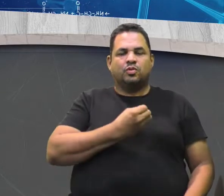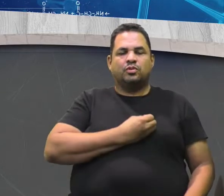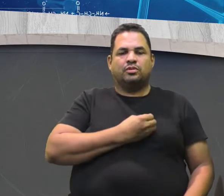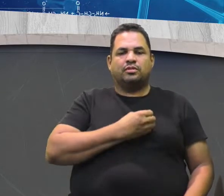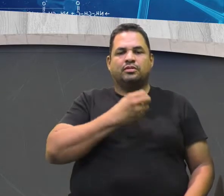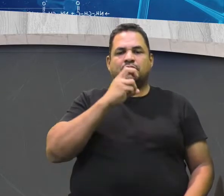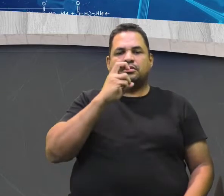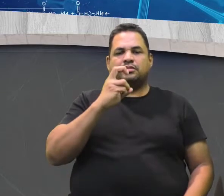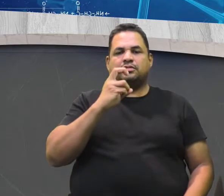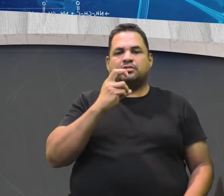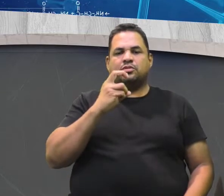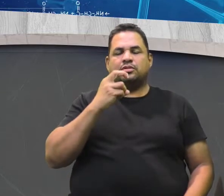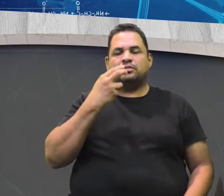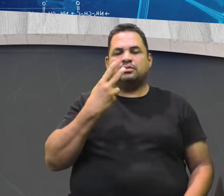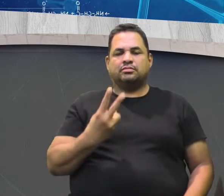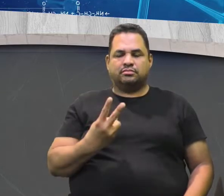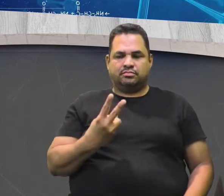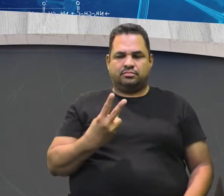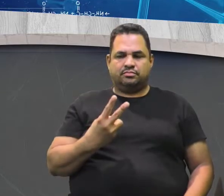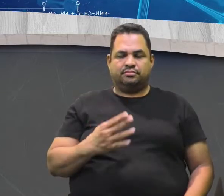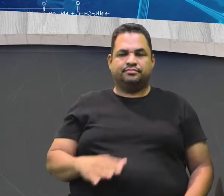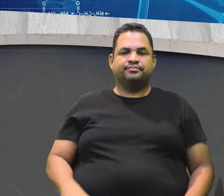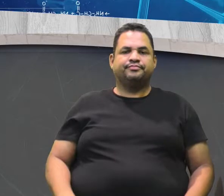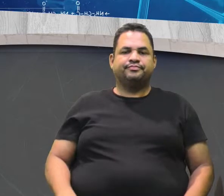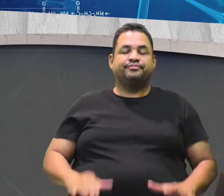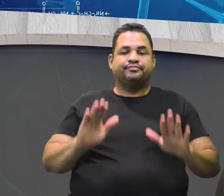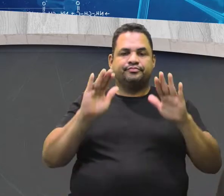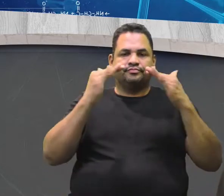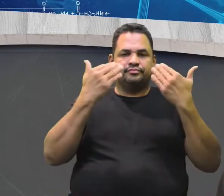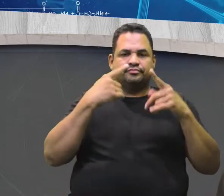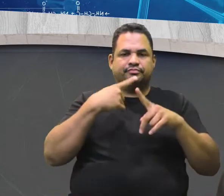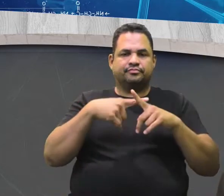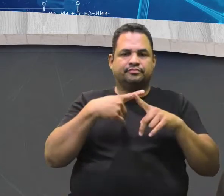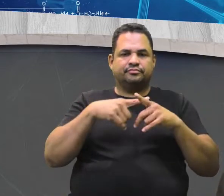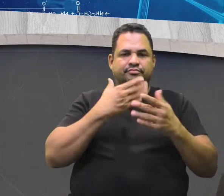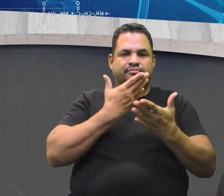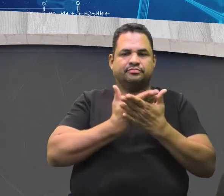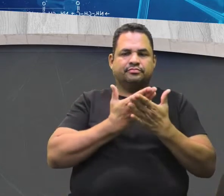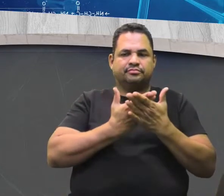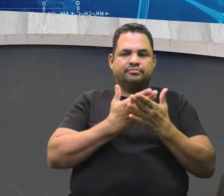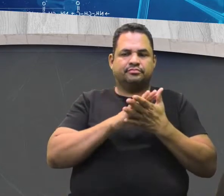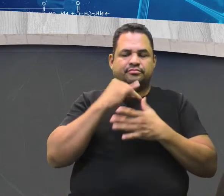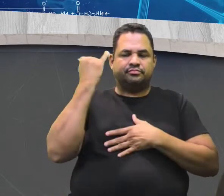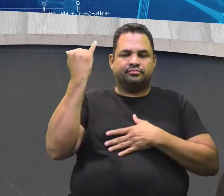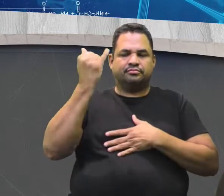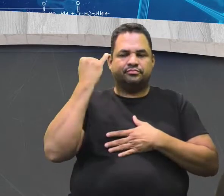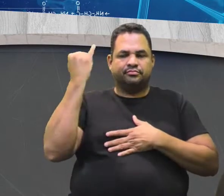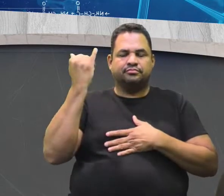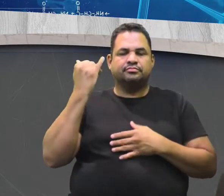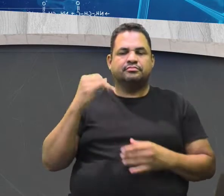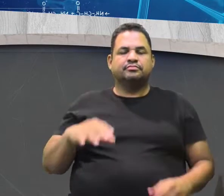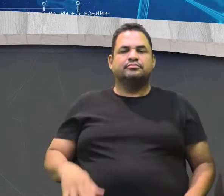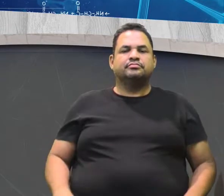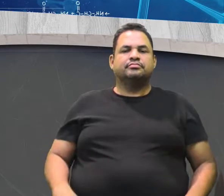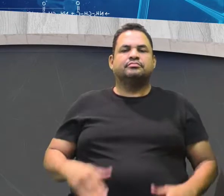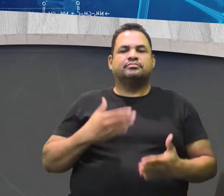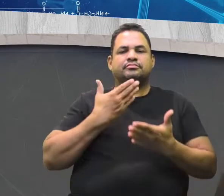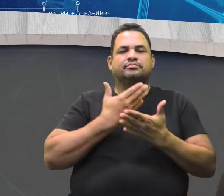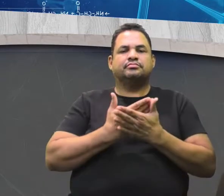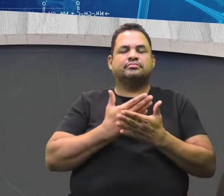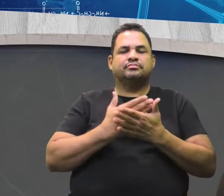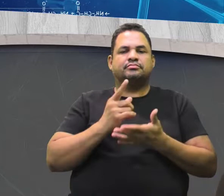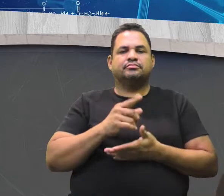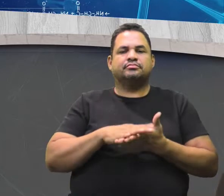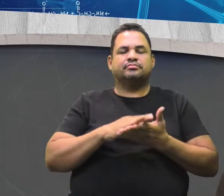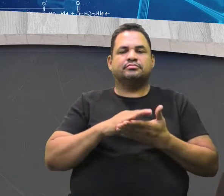número 52. E fique ligado porque é uma aula muito importante, né? Uma aula onde